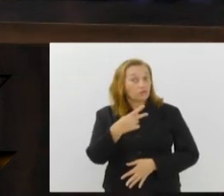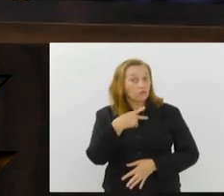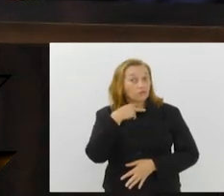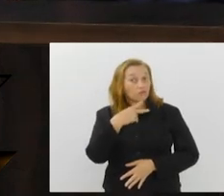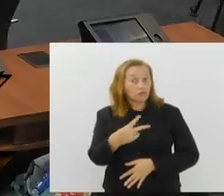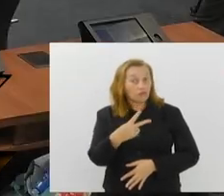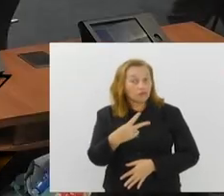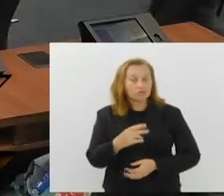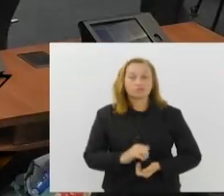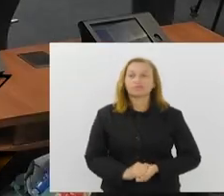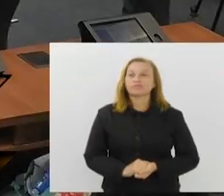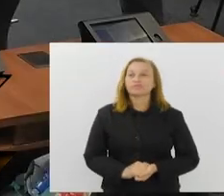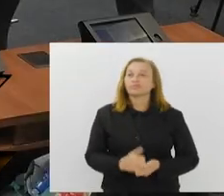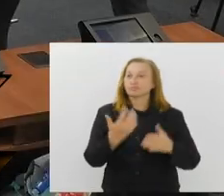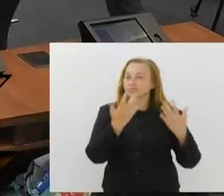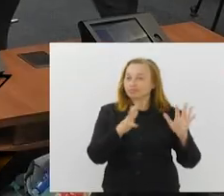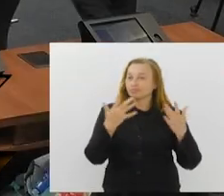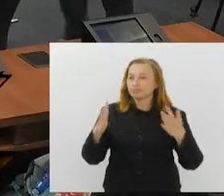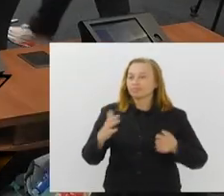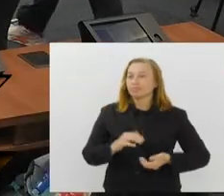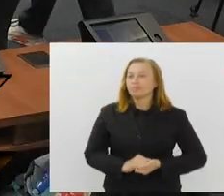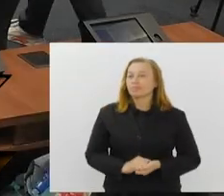discurso parabéns